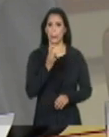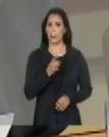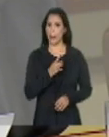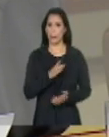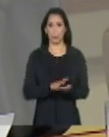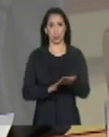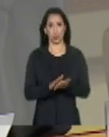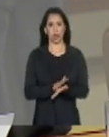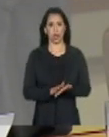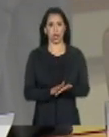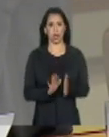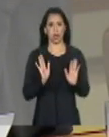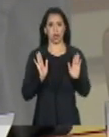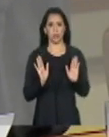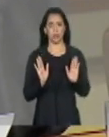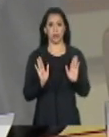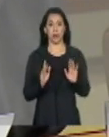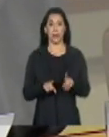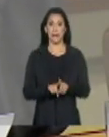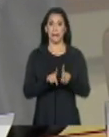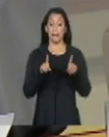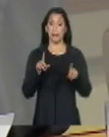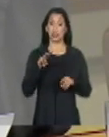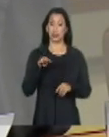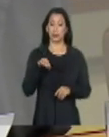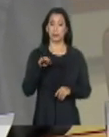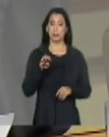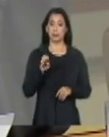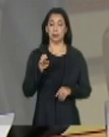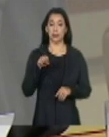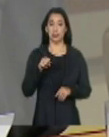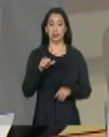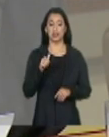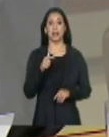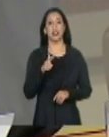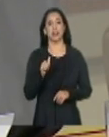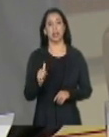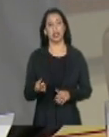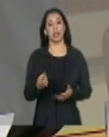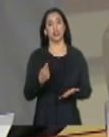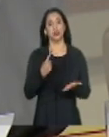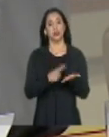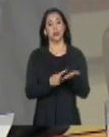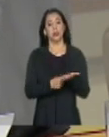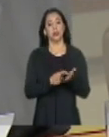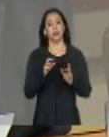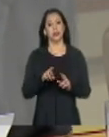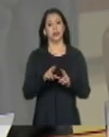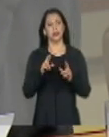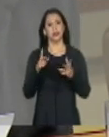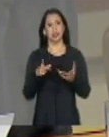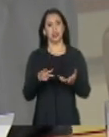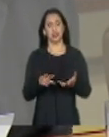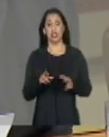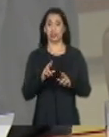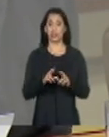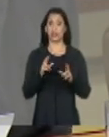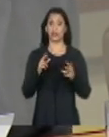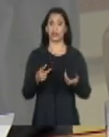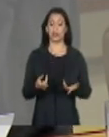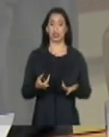de ninguém. Agora, no caso do Mensalão, é a competência originária. É diferente dos casos em que a